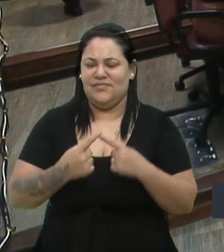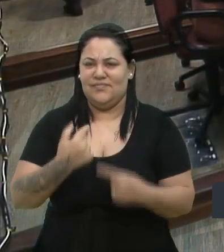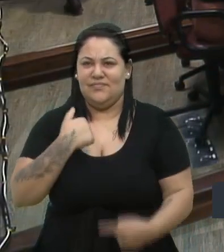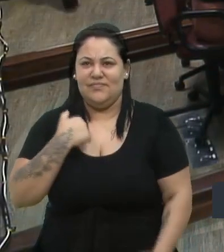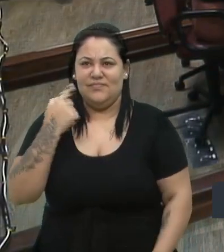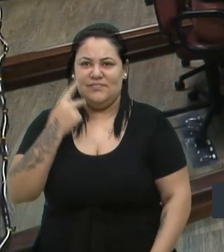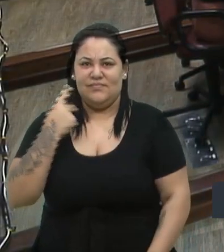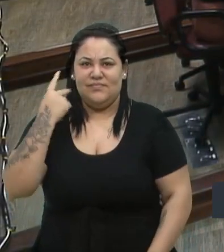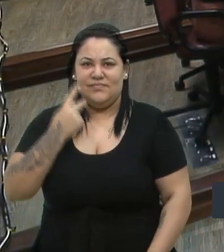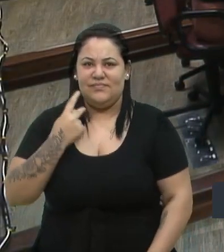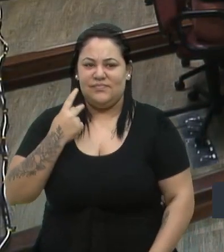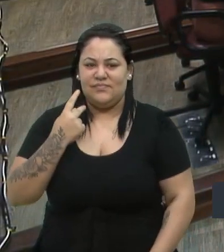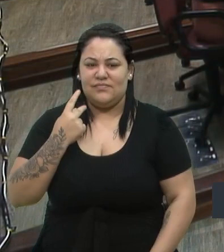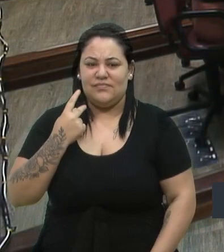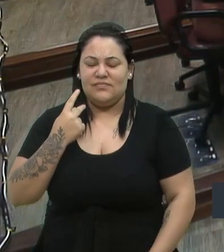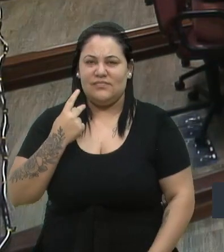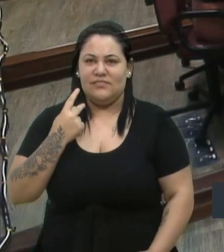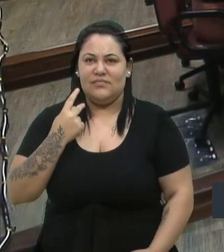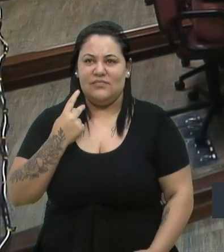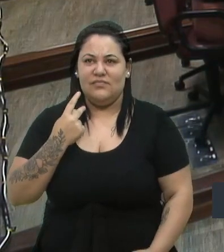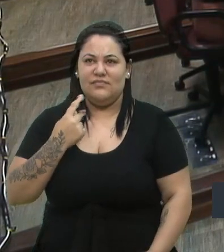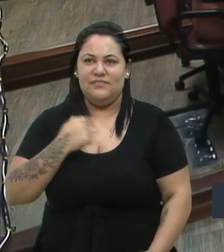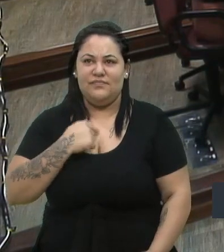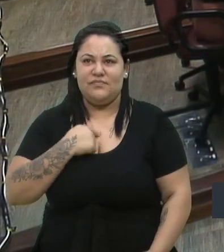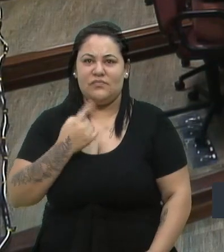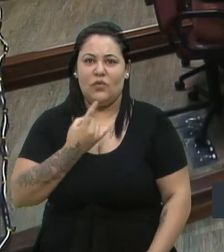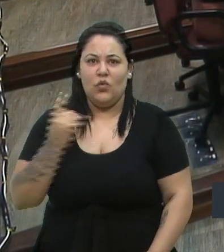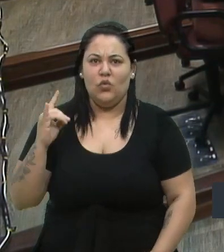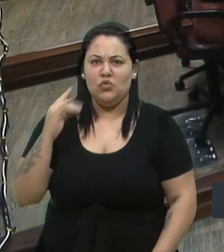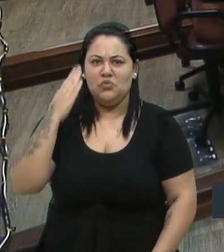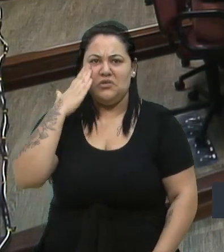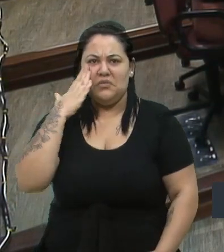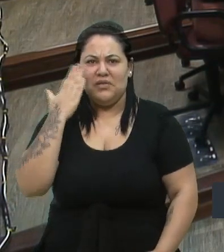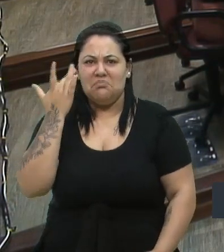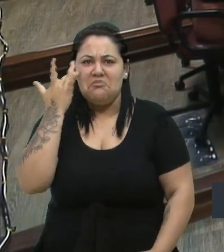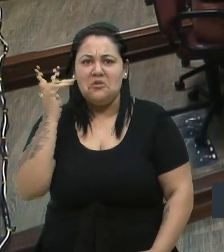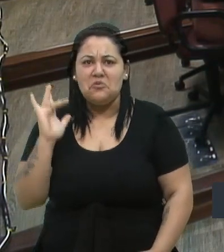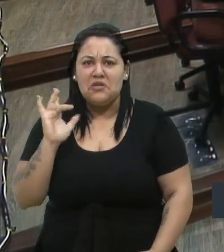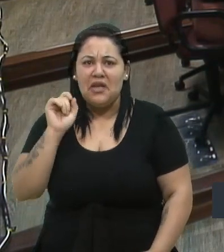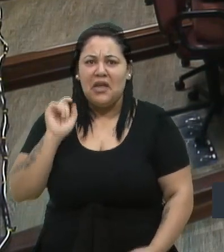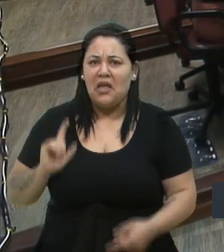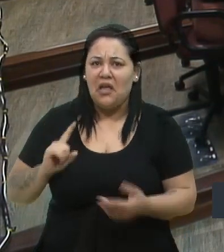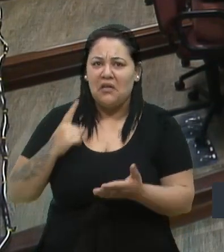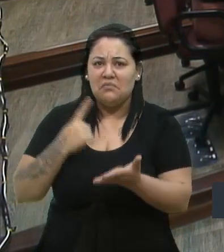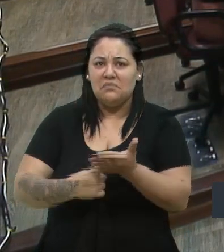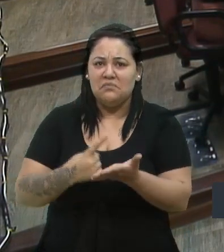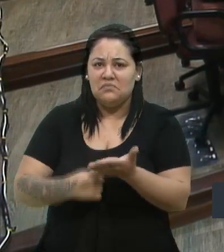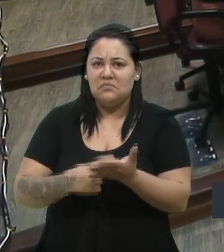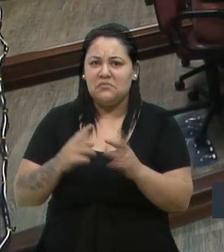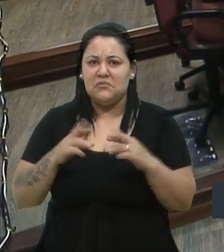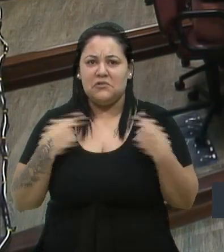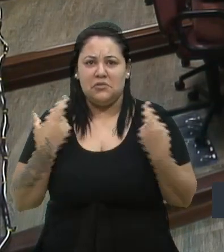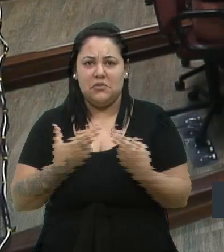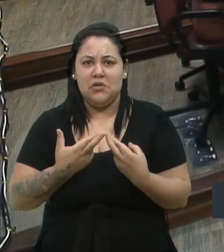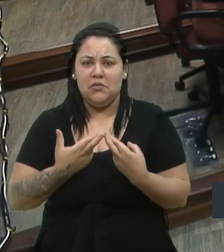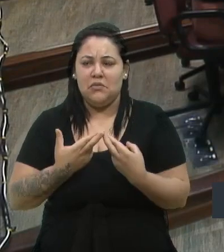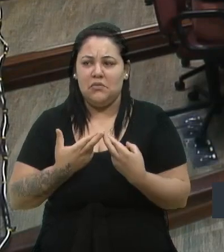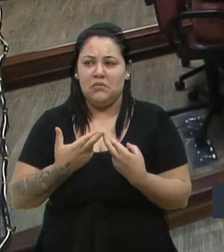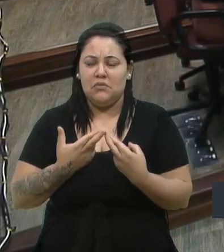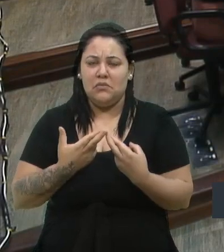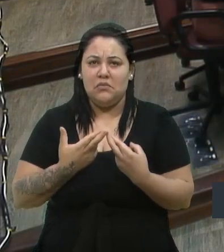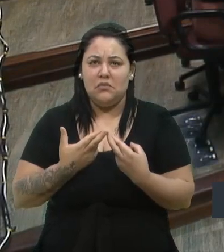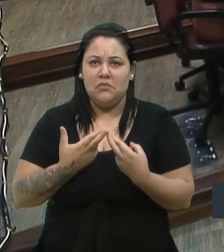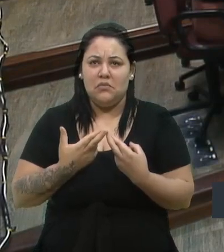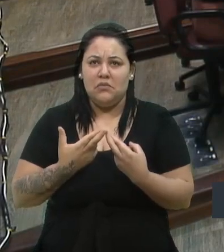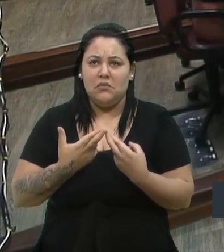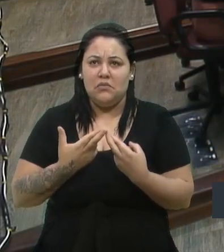se considerando que nem chifruto, corno manso. Estou sendo o último a ficar sabendo. Não sei quem é que agendou essa reunião. Pelo amor de Deus. Eu sou um